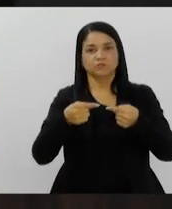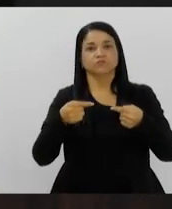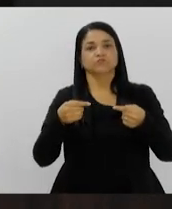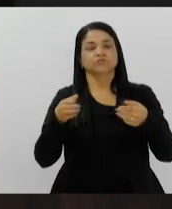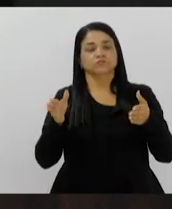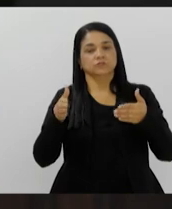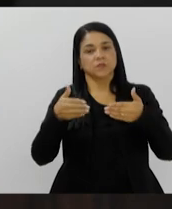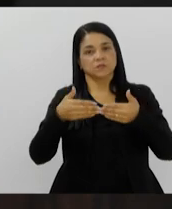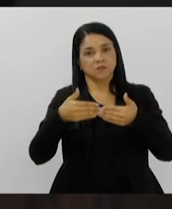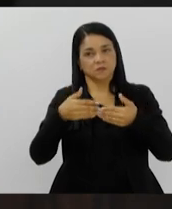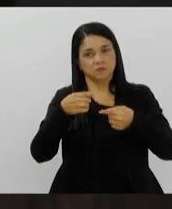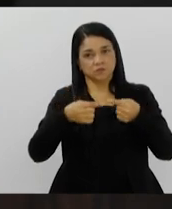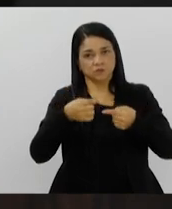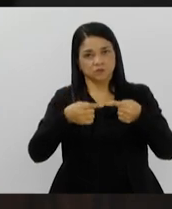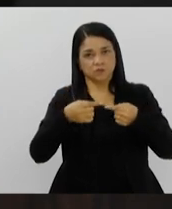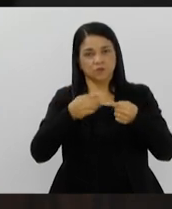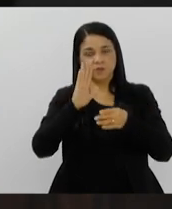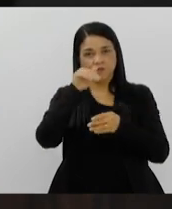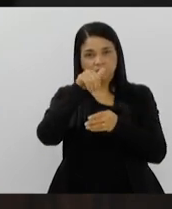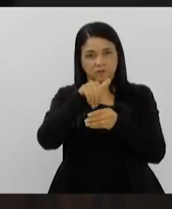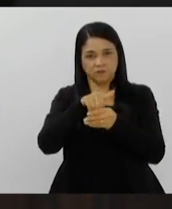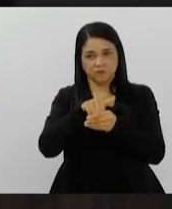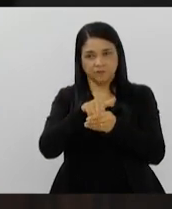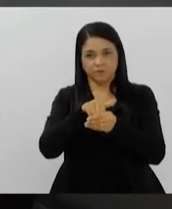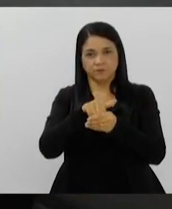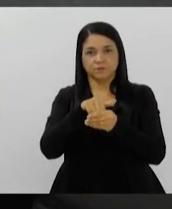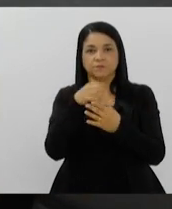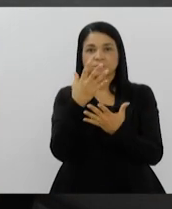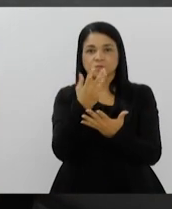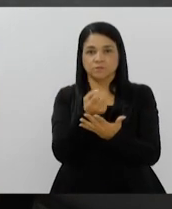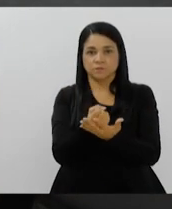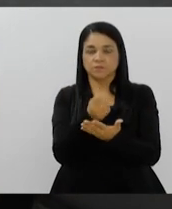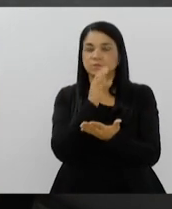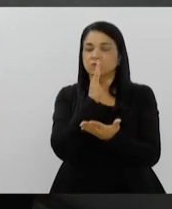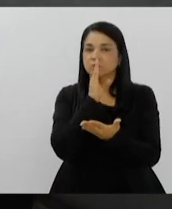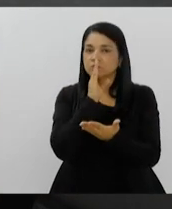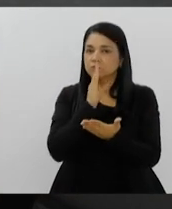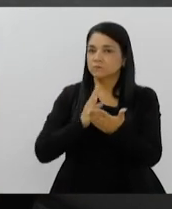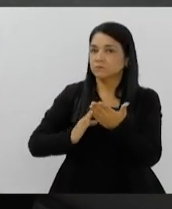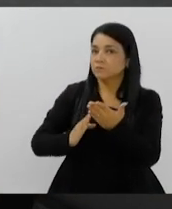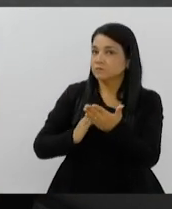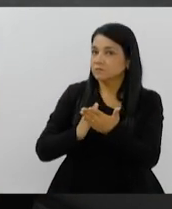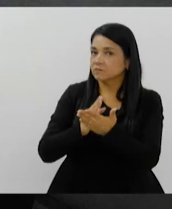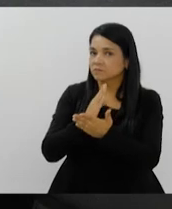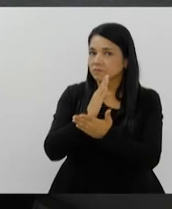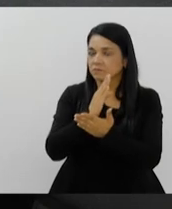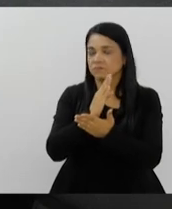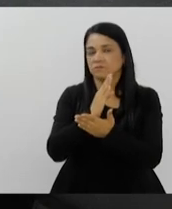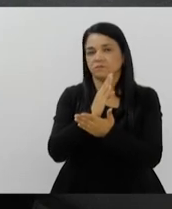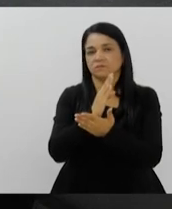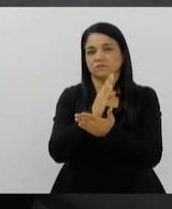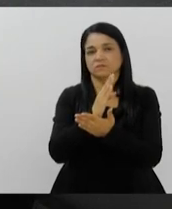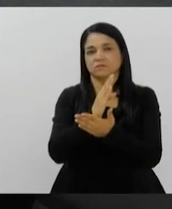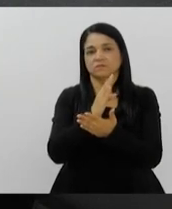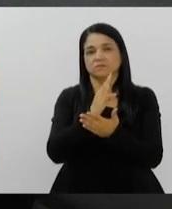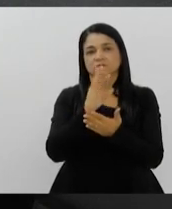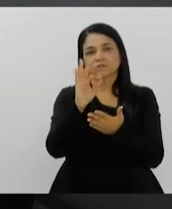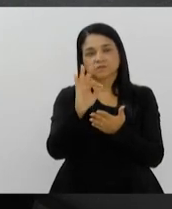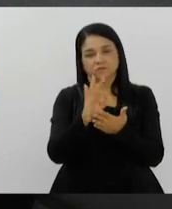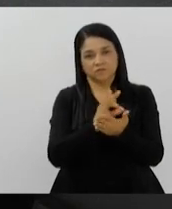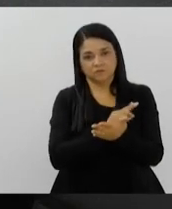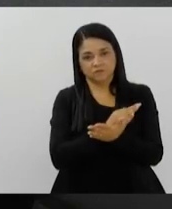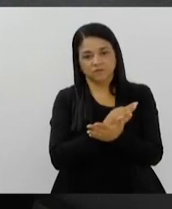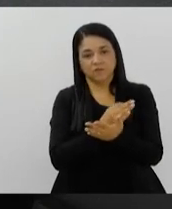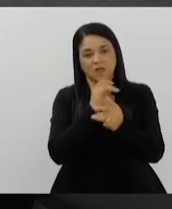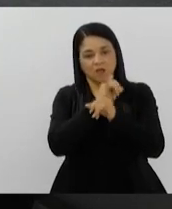discutir, encerrada a discussão. Em votação, os senhores que aprovam permaneçam como estão. Aprovado, vai ao